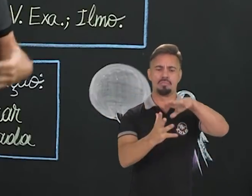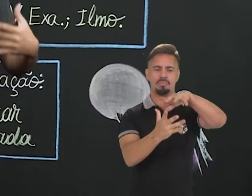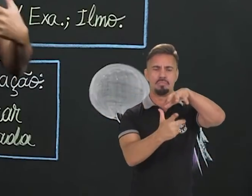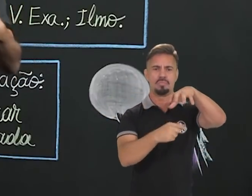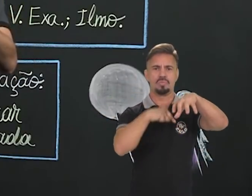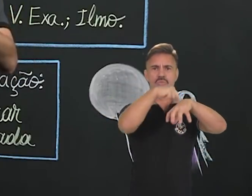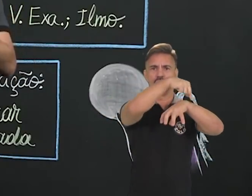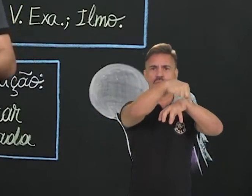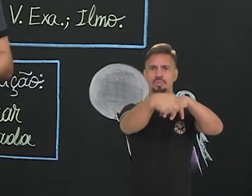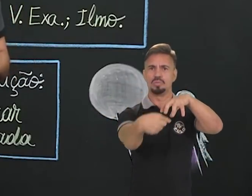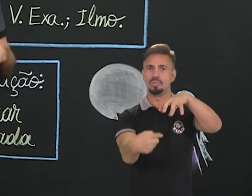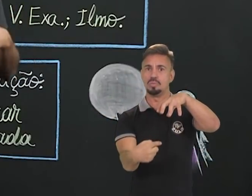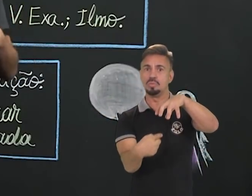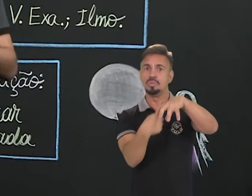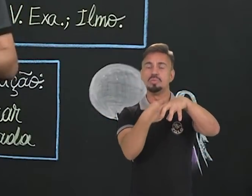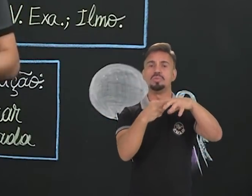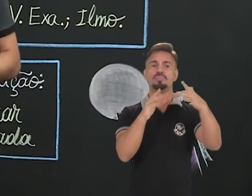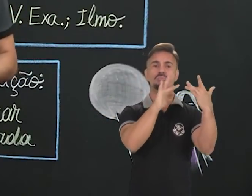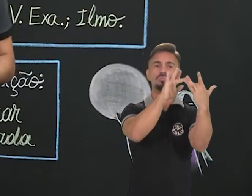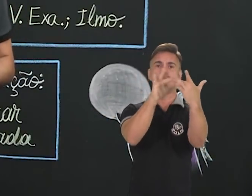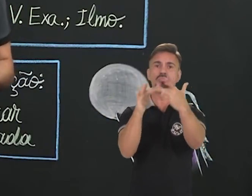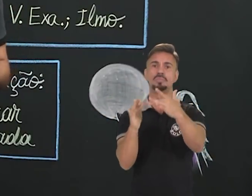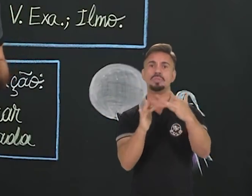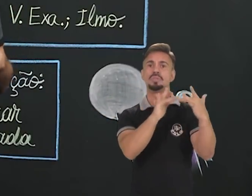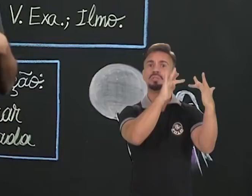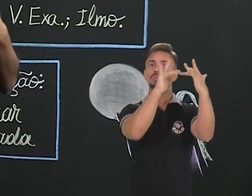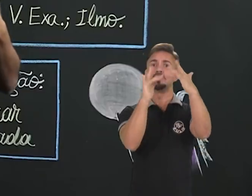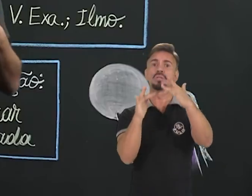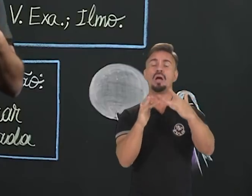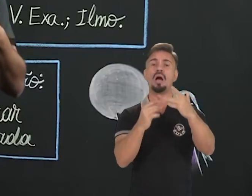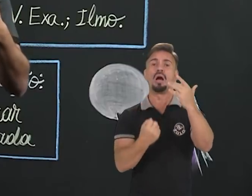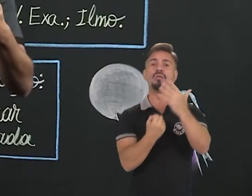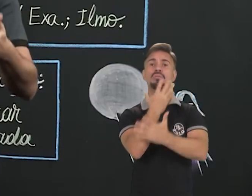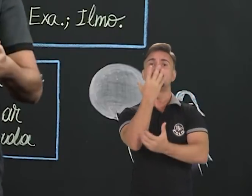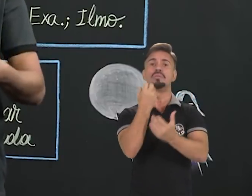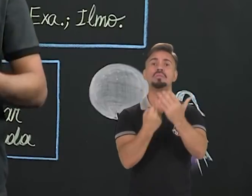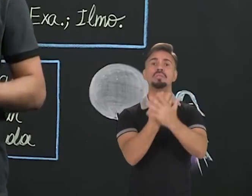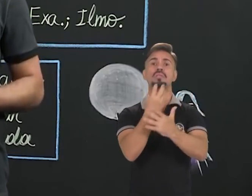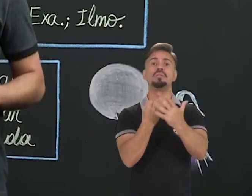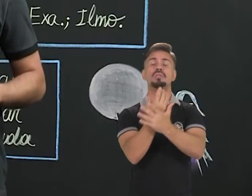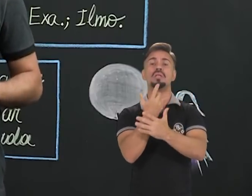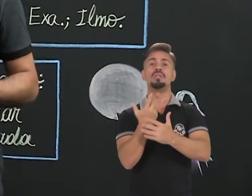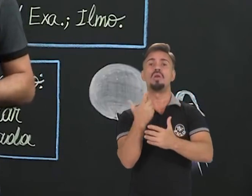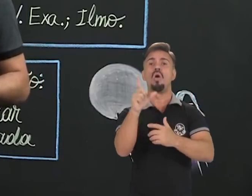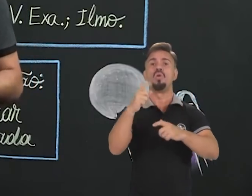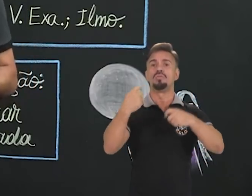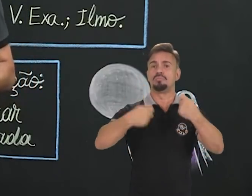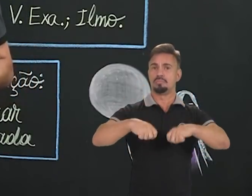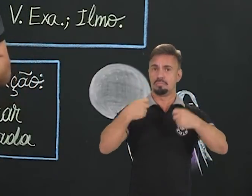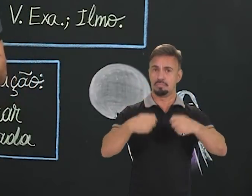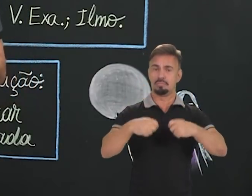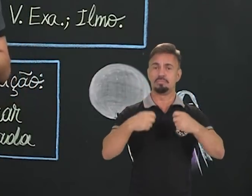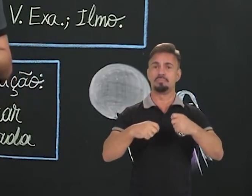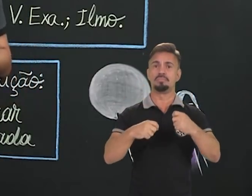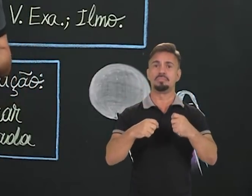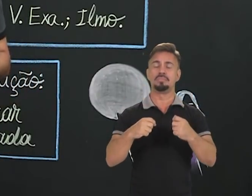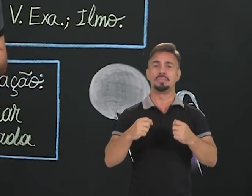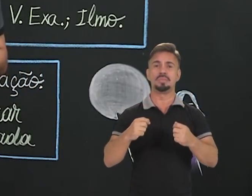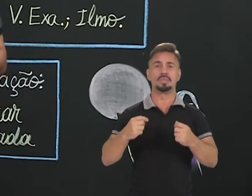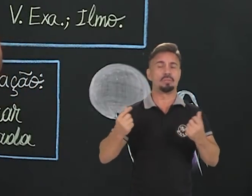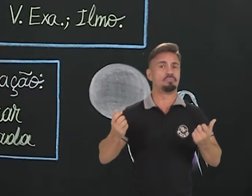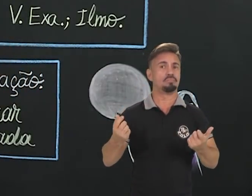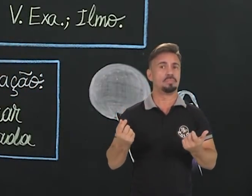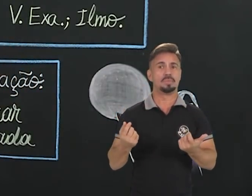globalização, as culturas se conectam, as pessoas se comunicam, surgem outras necessidades. Então, esse processo cultural